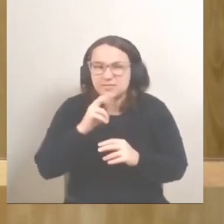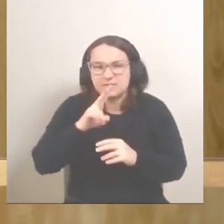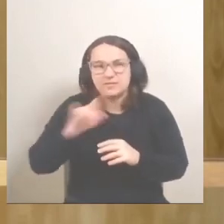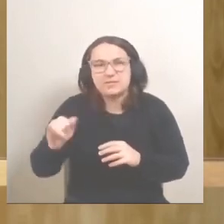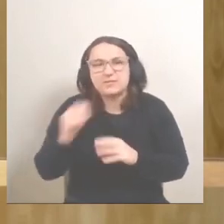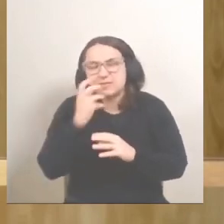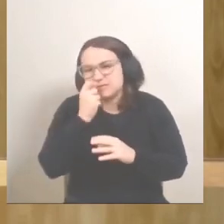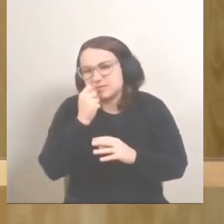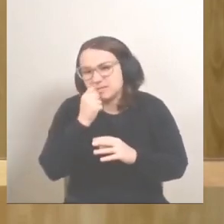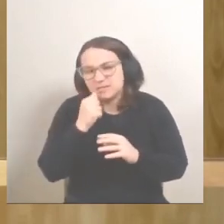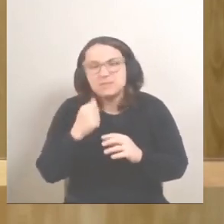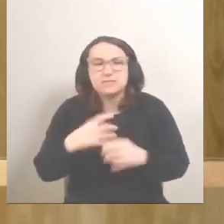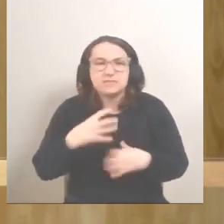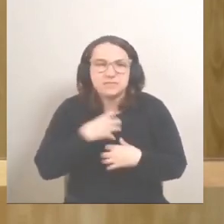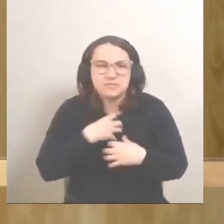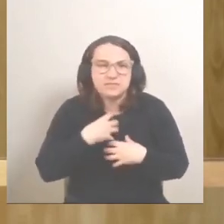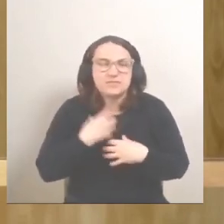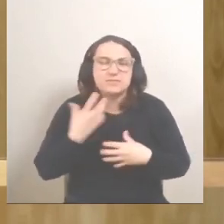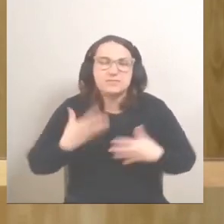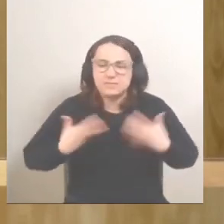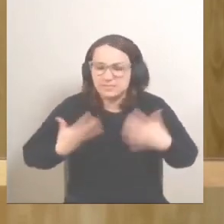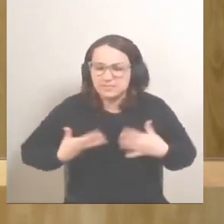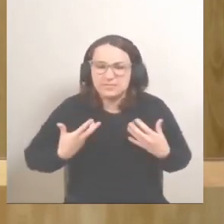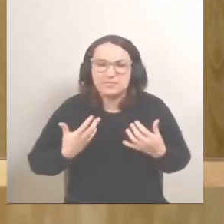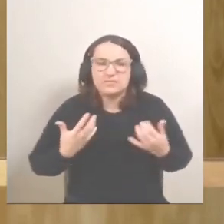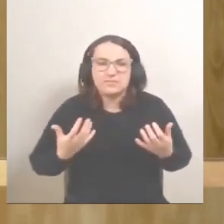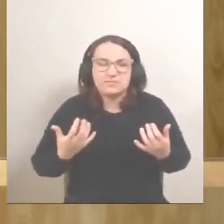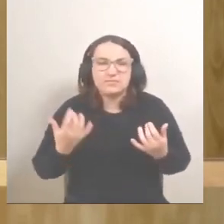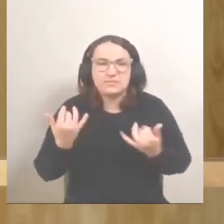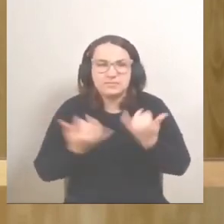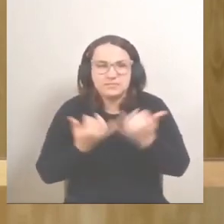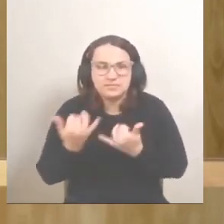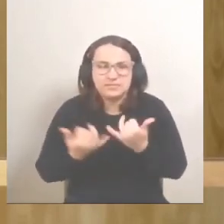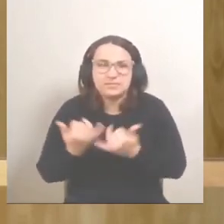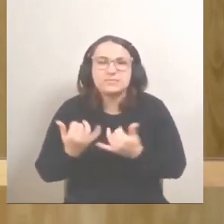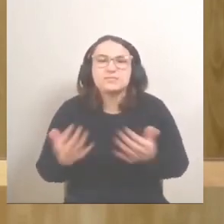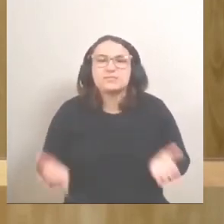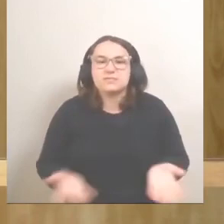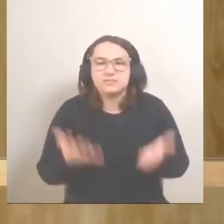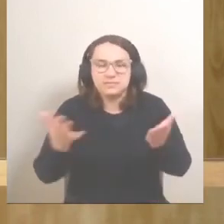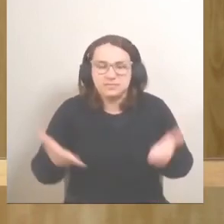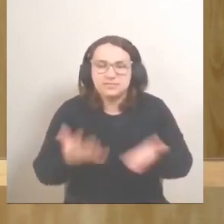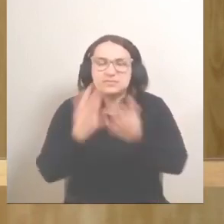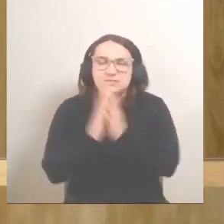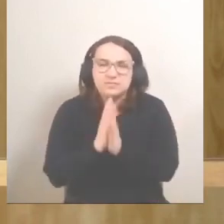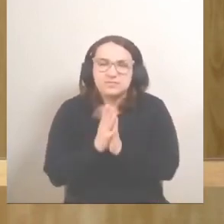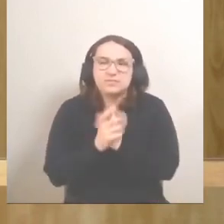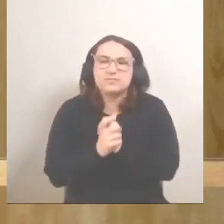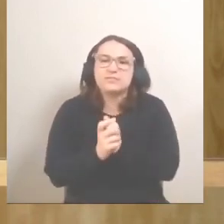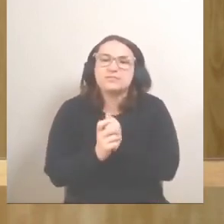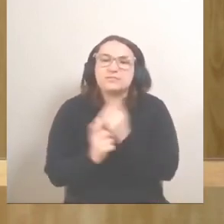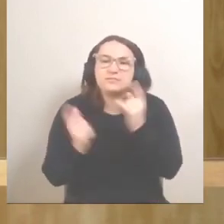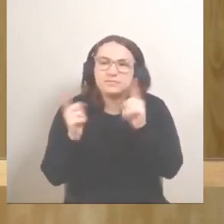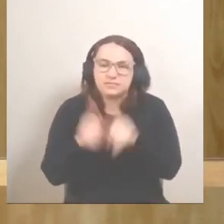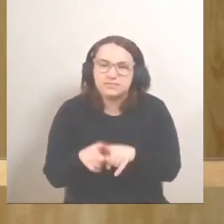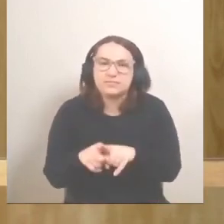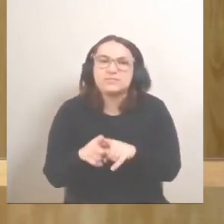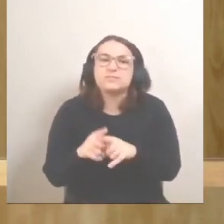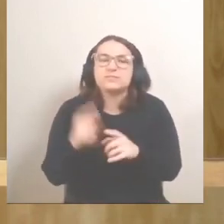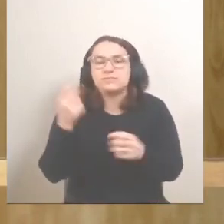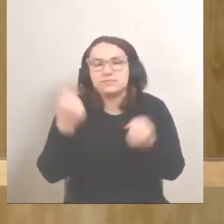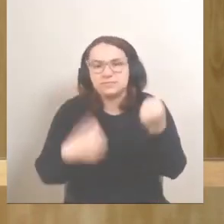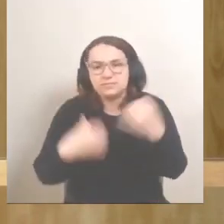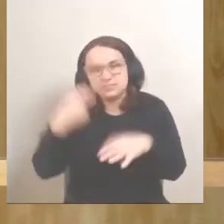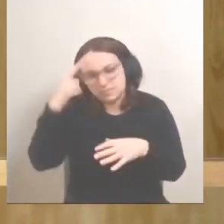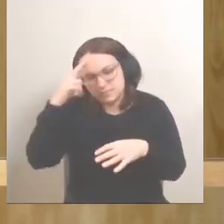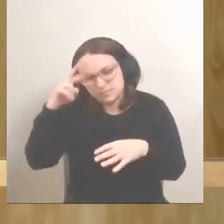Limãozão, e ele tem um jeito descontraído, divertido de promover os parceiros, de contar a história do bairro